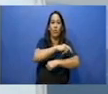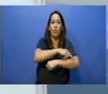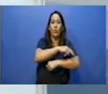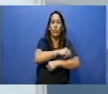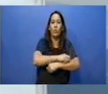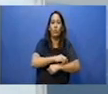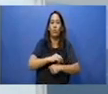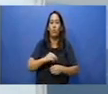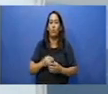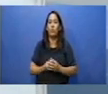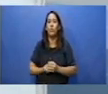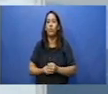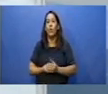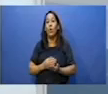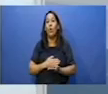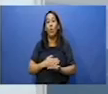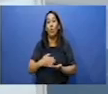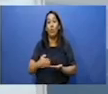gafanhotos